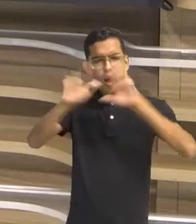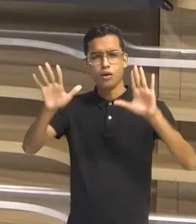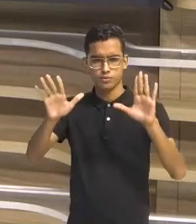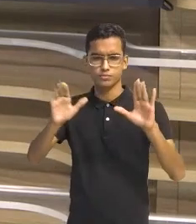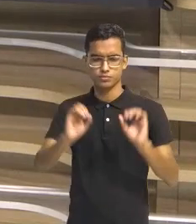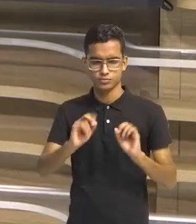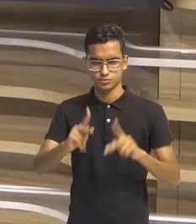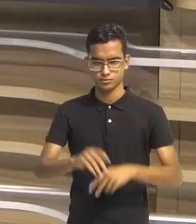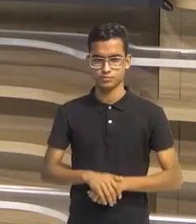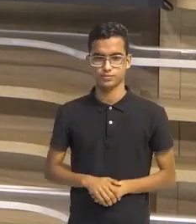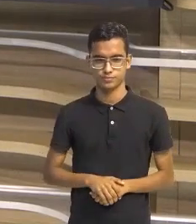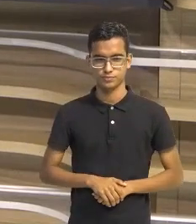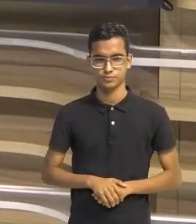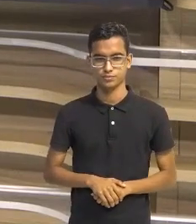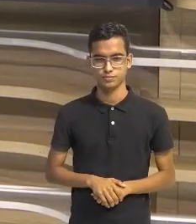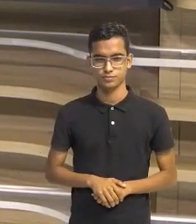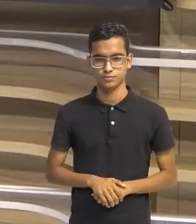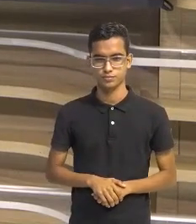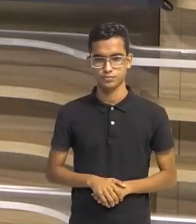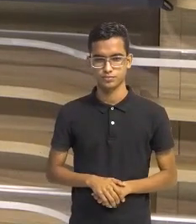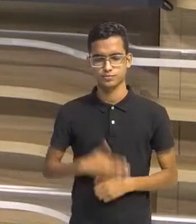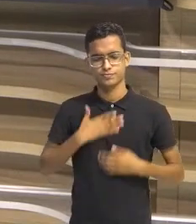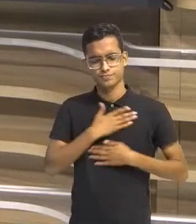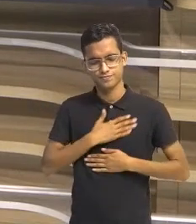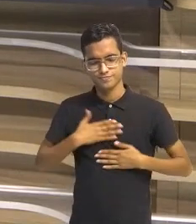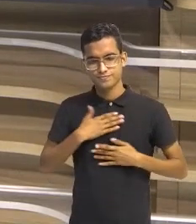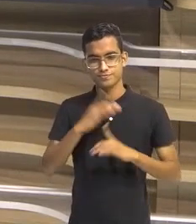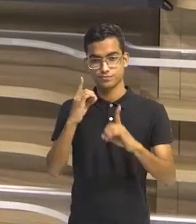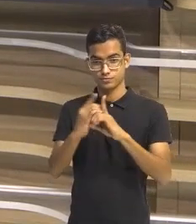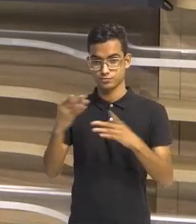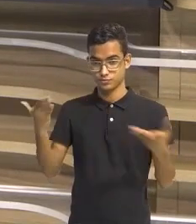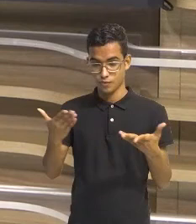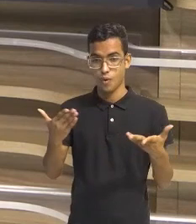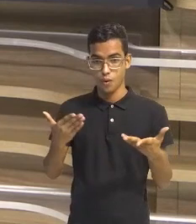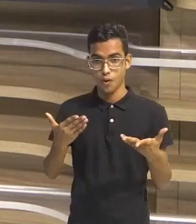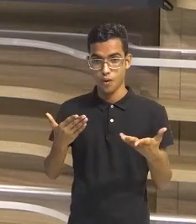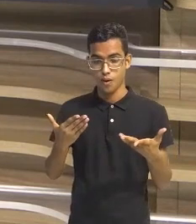essa nomenclatura das cadeias ramificadas, tá bom? Foi um prazer encontrar vocês